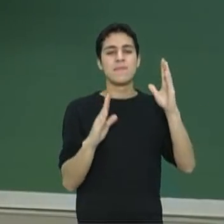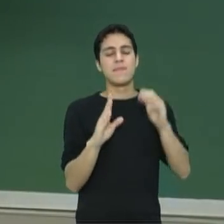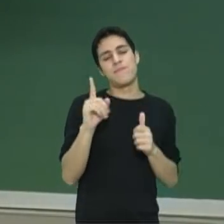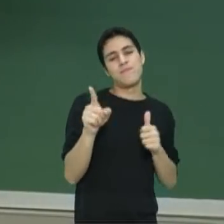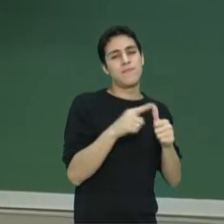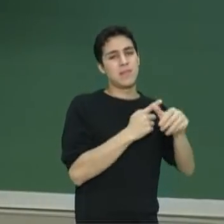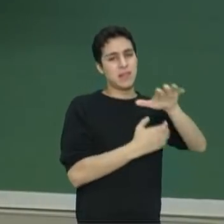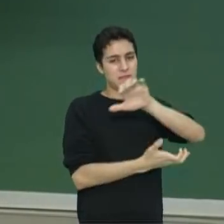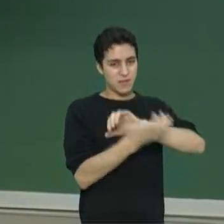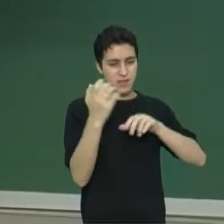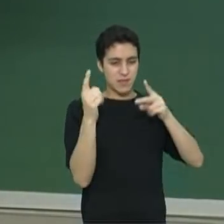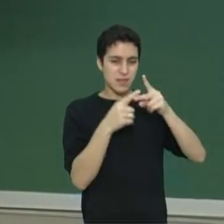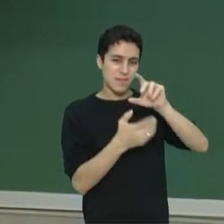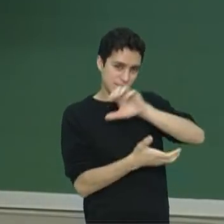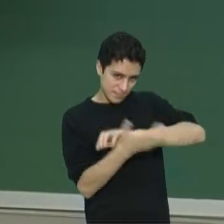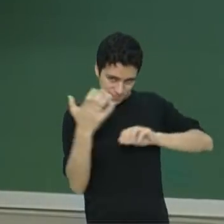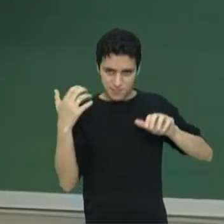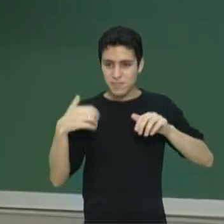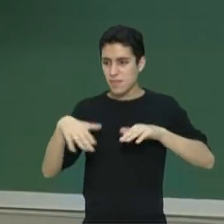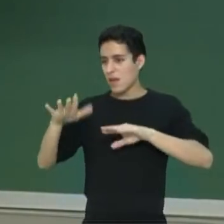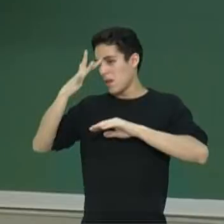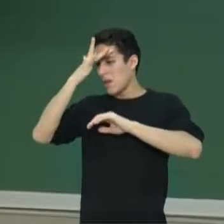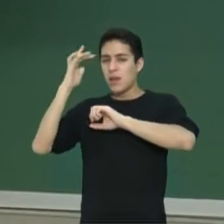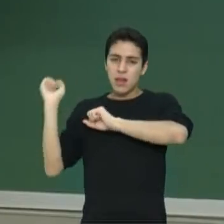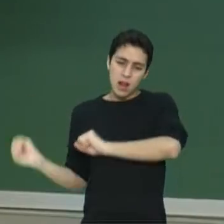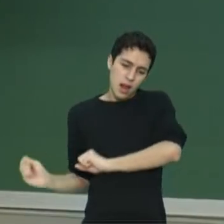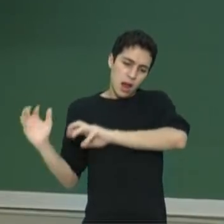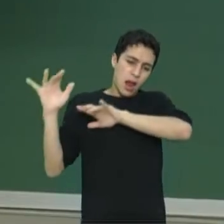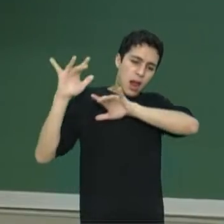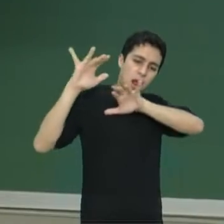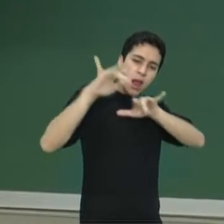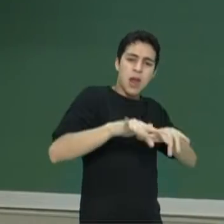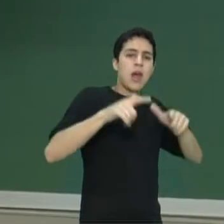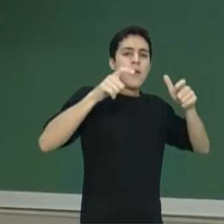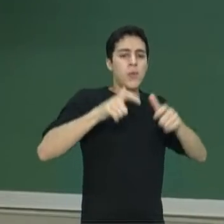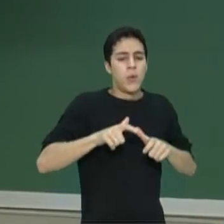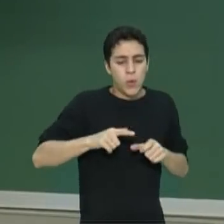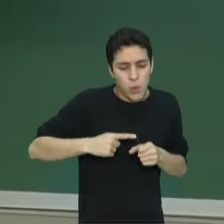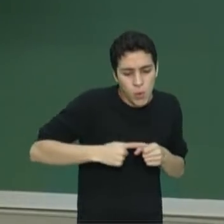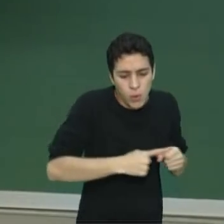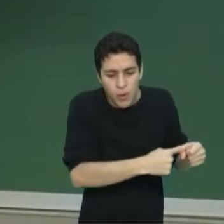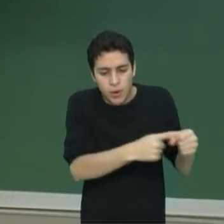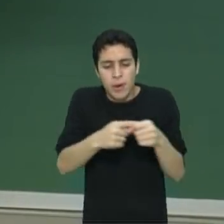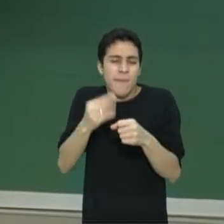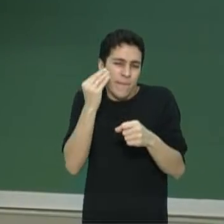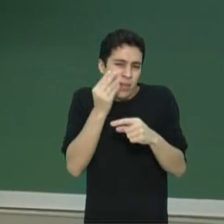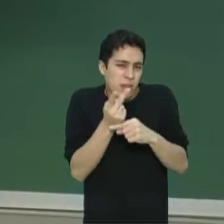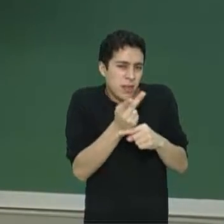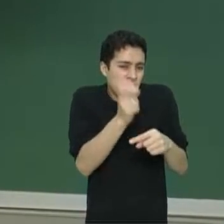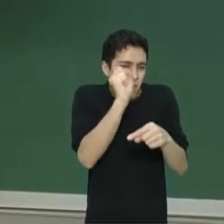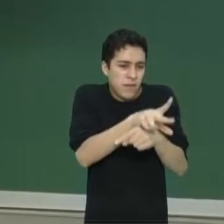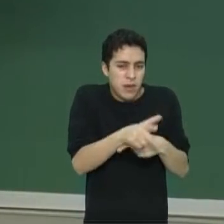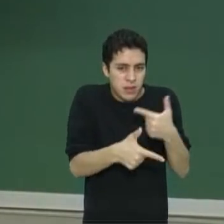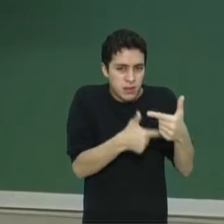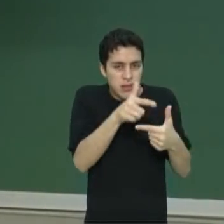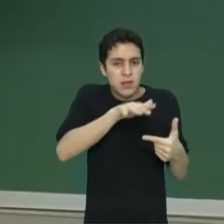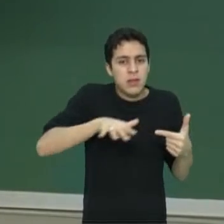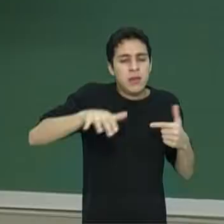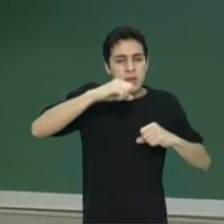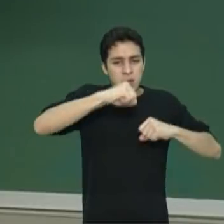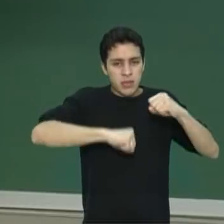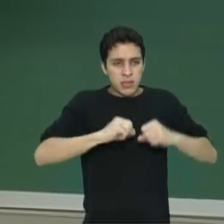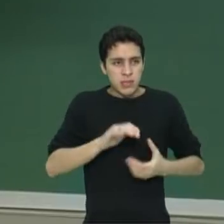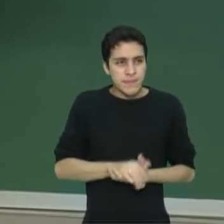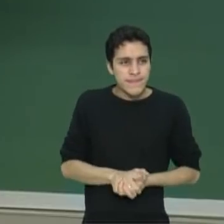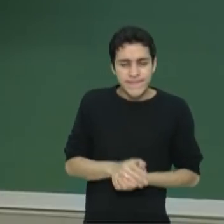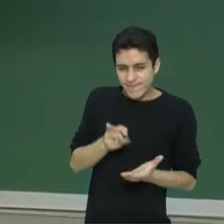industrial, o aumento desse contingente rural que veio para as cidades, inclusive em busca de empregos na indústria. Então vamos